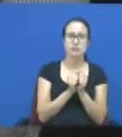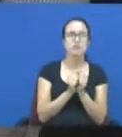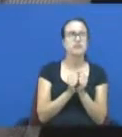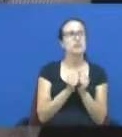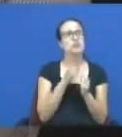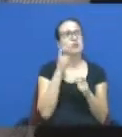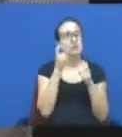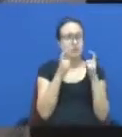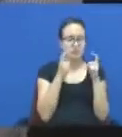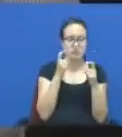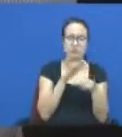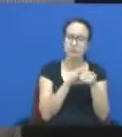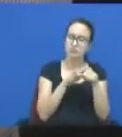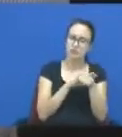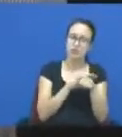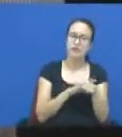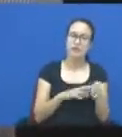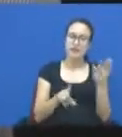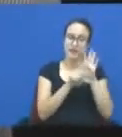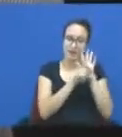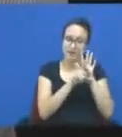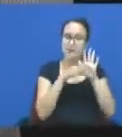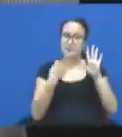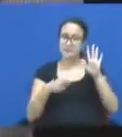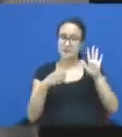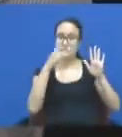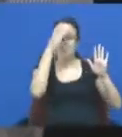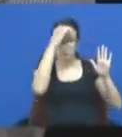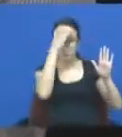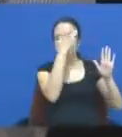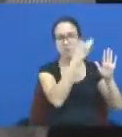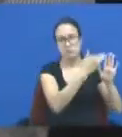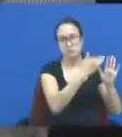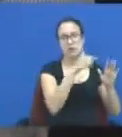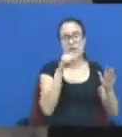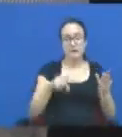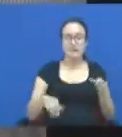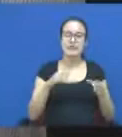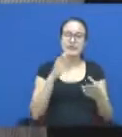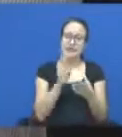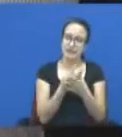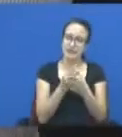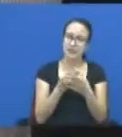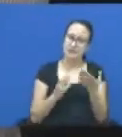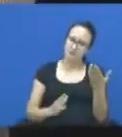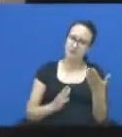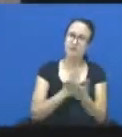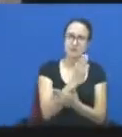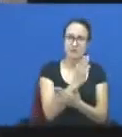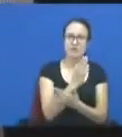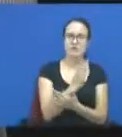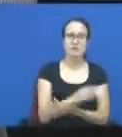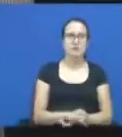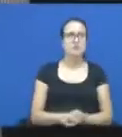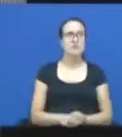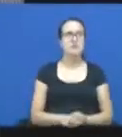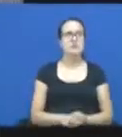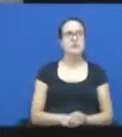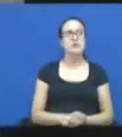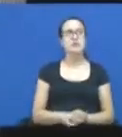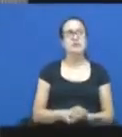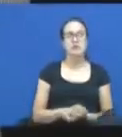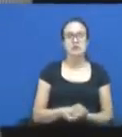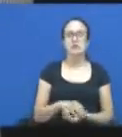uma dessas leis que nós aprovamos aqui nesta casa que diz respeito às